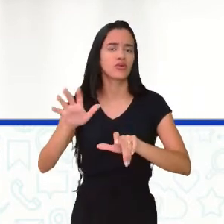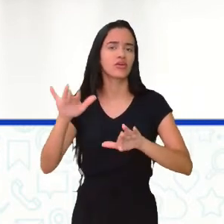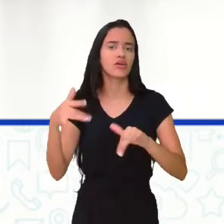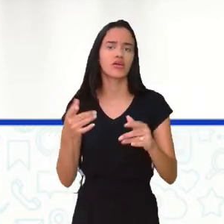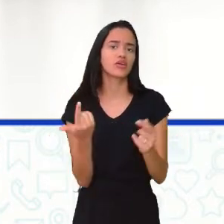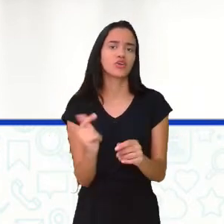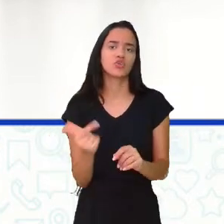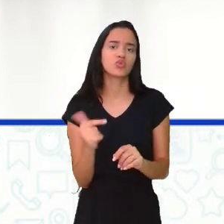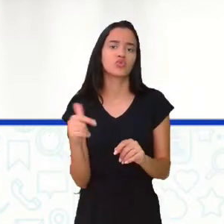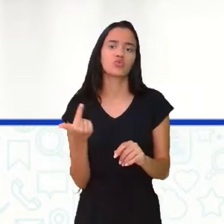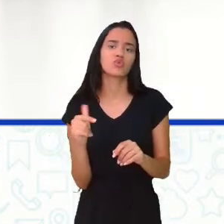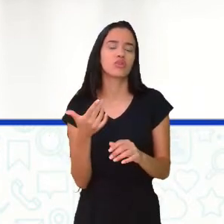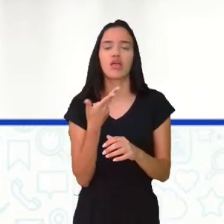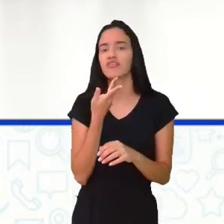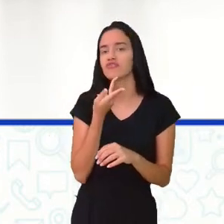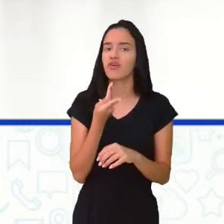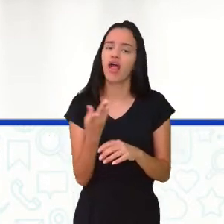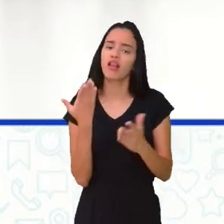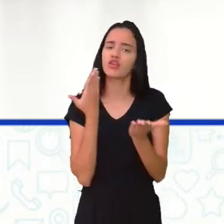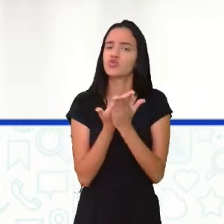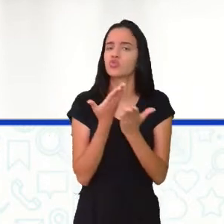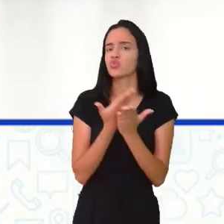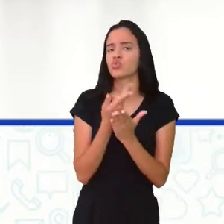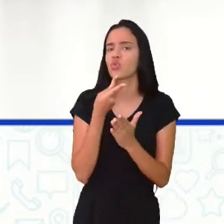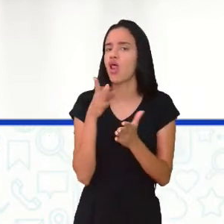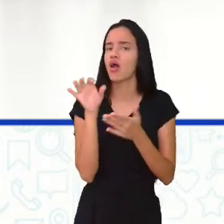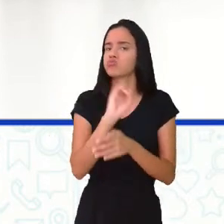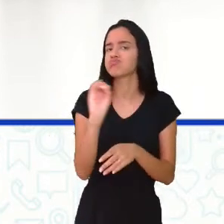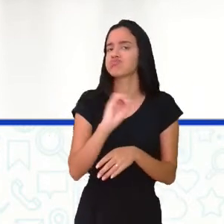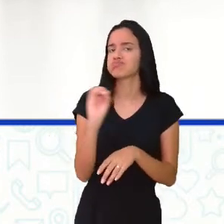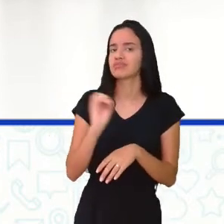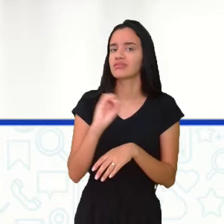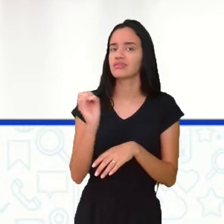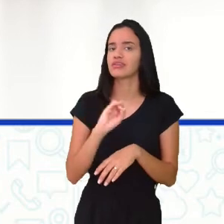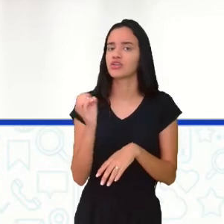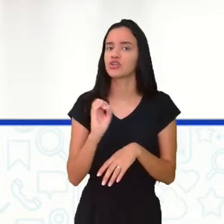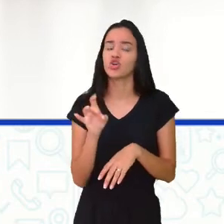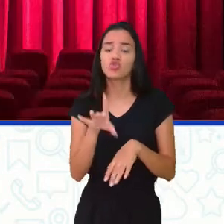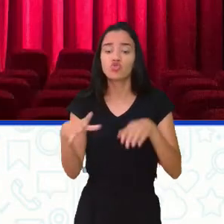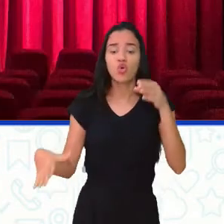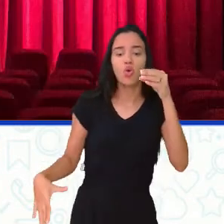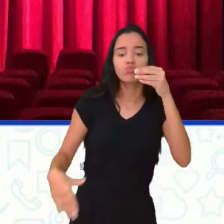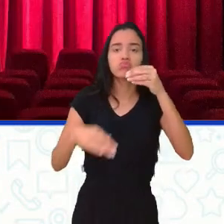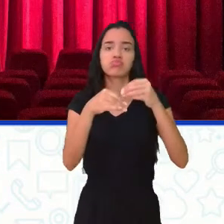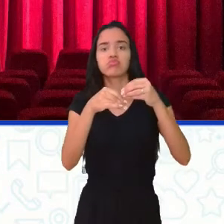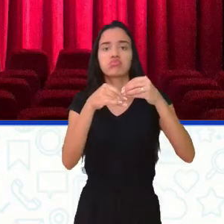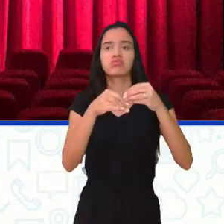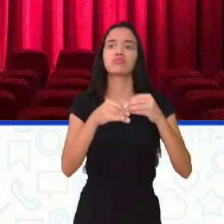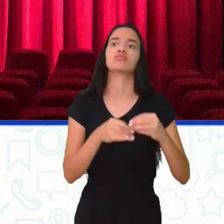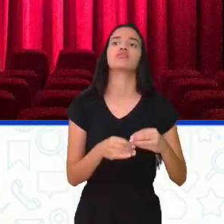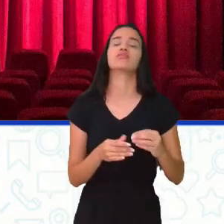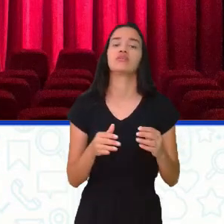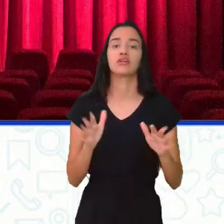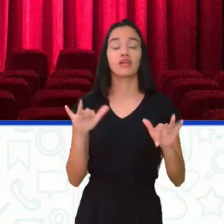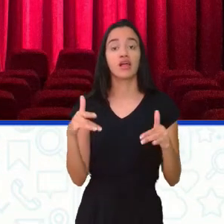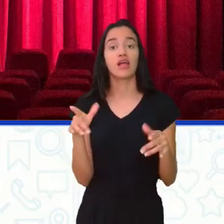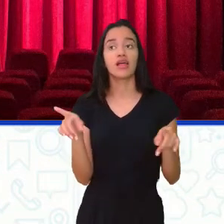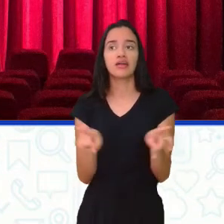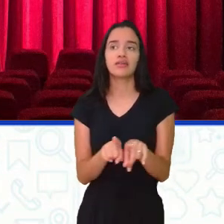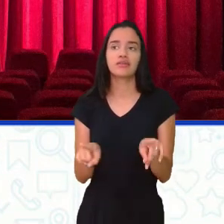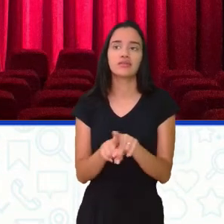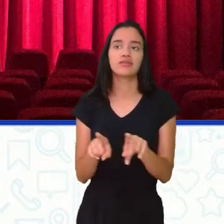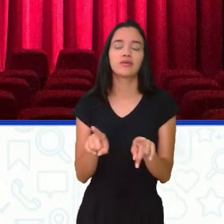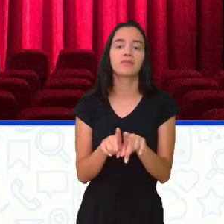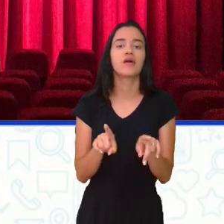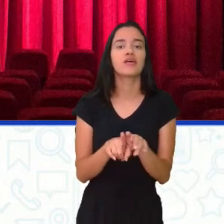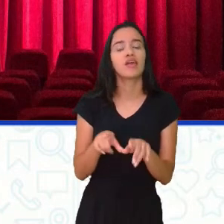não têm nenhuma fala, não estudam nenhuma fala, estão ali apenas compondo aquele cenário. A